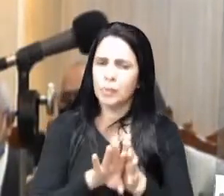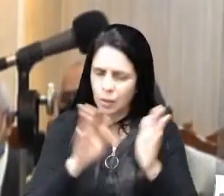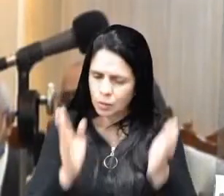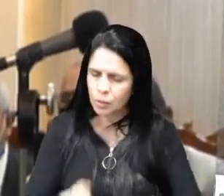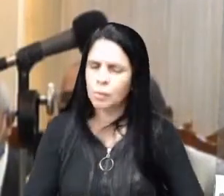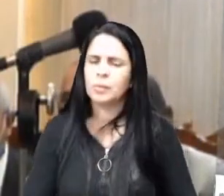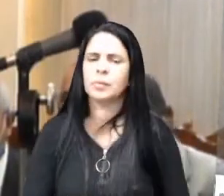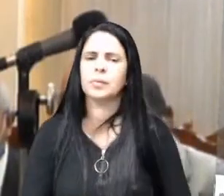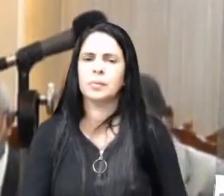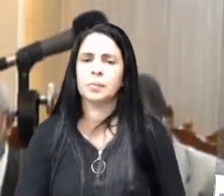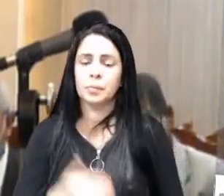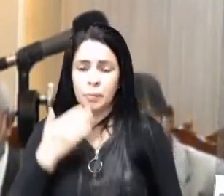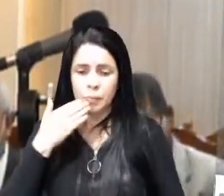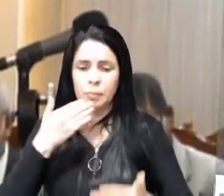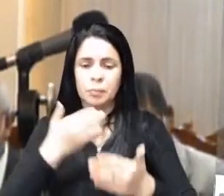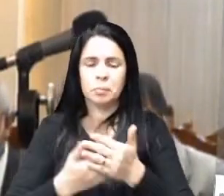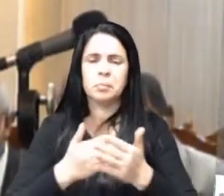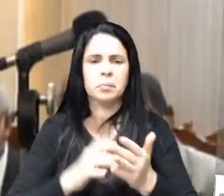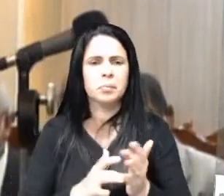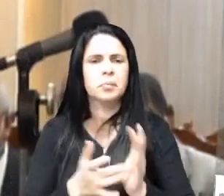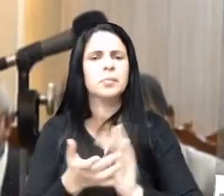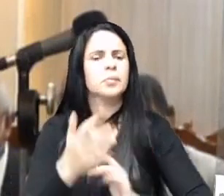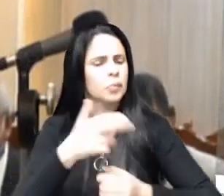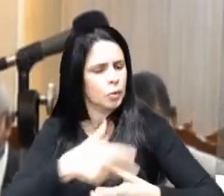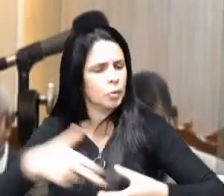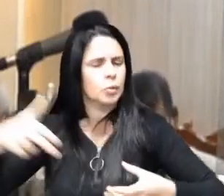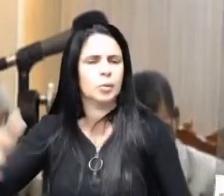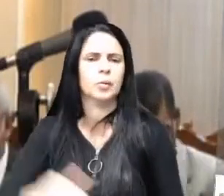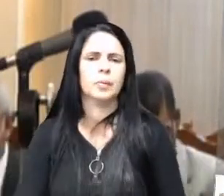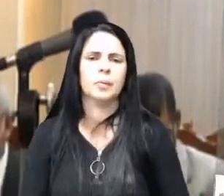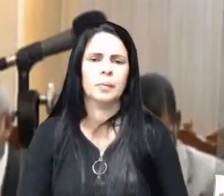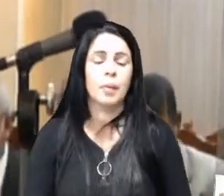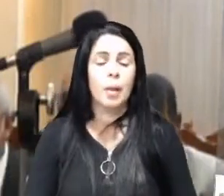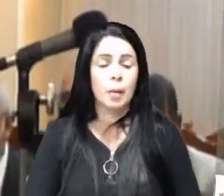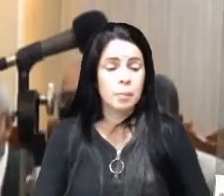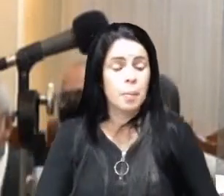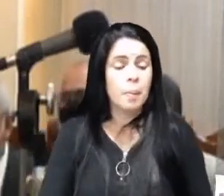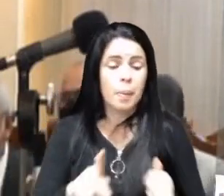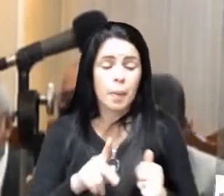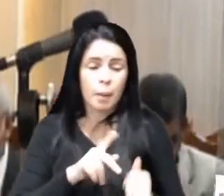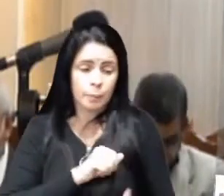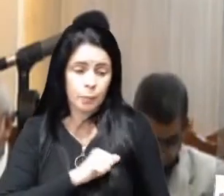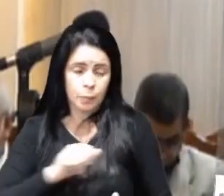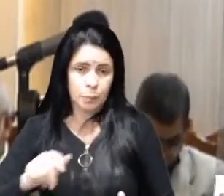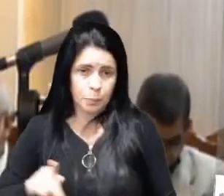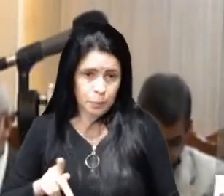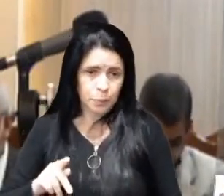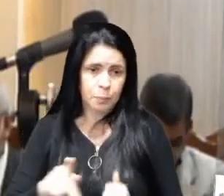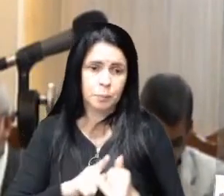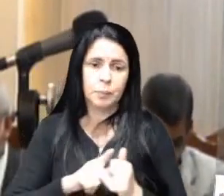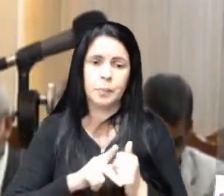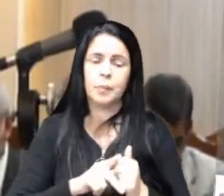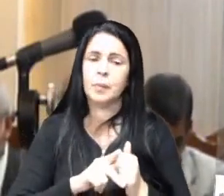não para por aí. Ele diz ainda, vocês vivam com